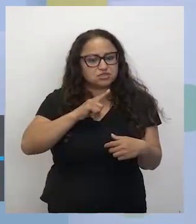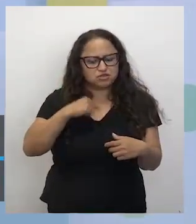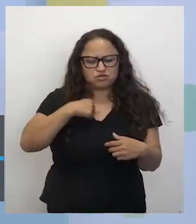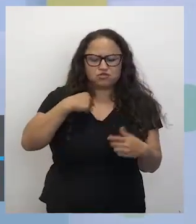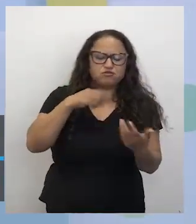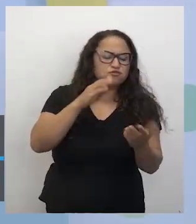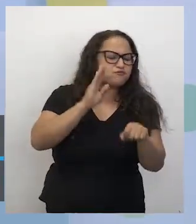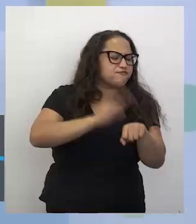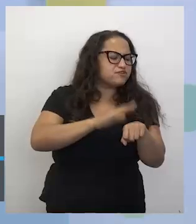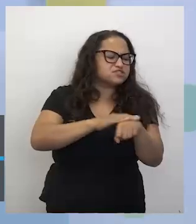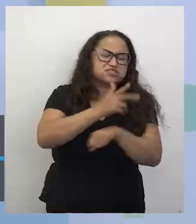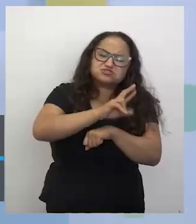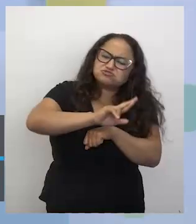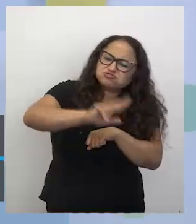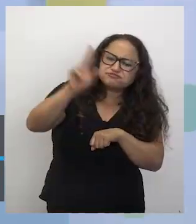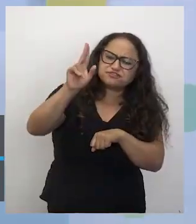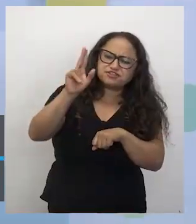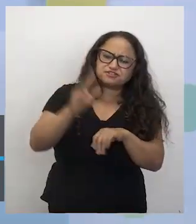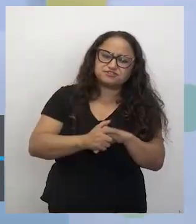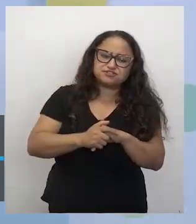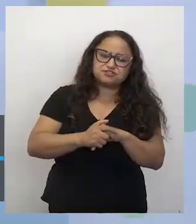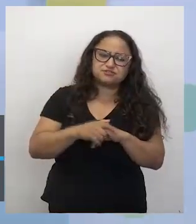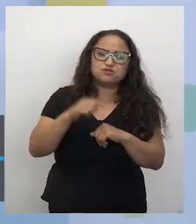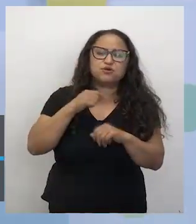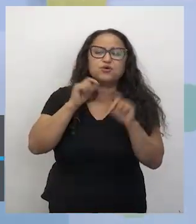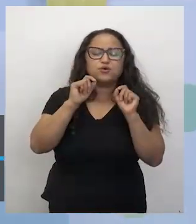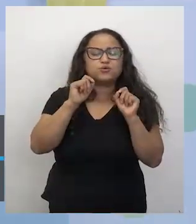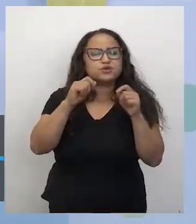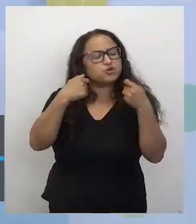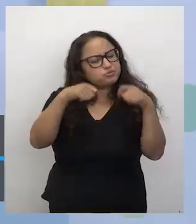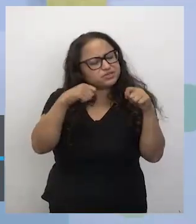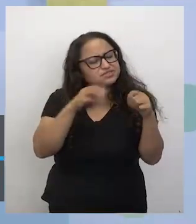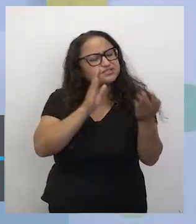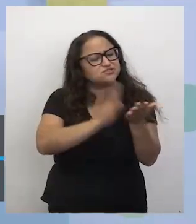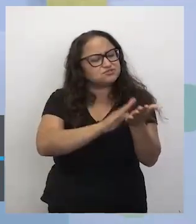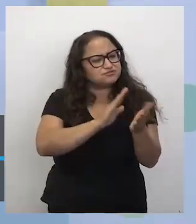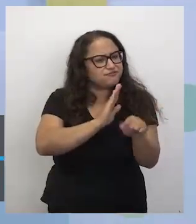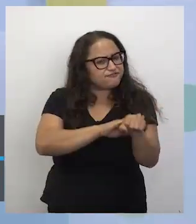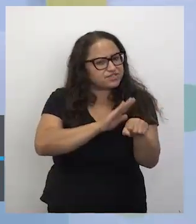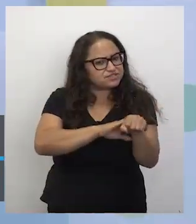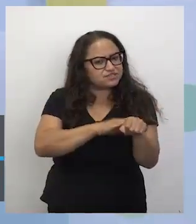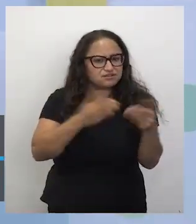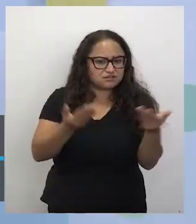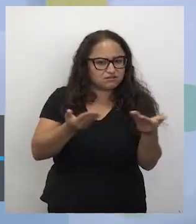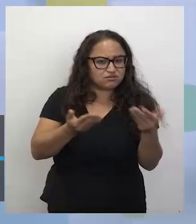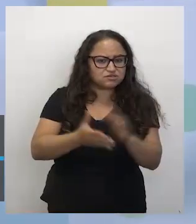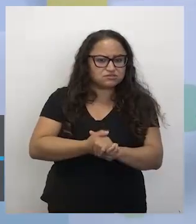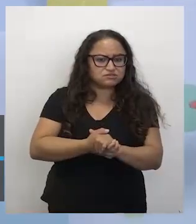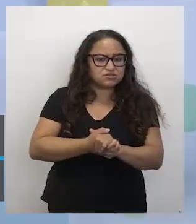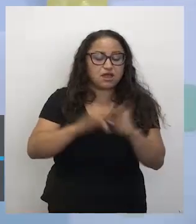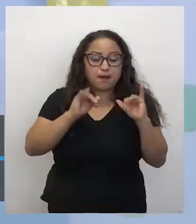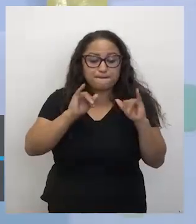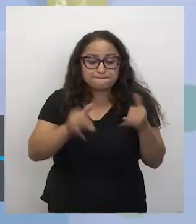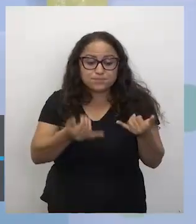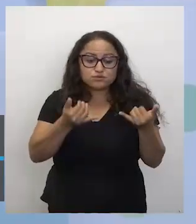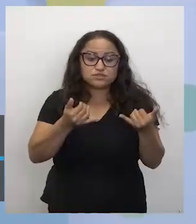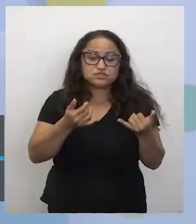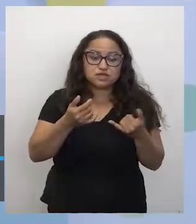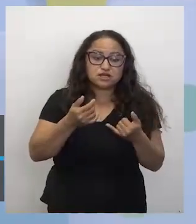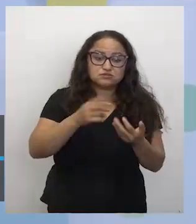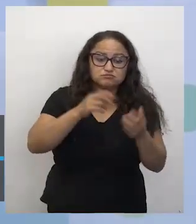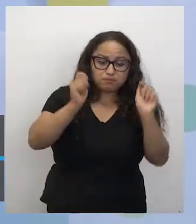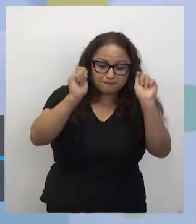estava, né, que estava ali, que eu deixei às vezes passar. Então, aproveitar aquele momento, né, Fábio? Há outras possibilidades, né?